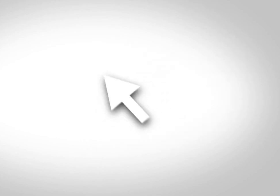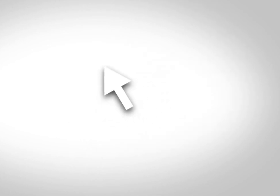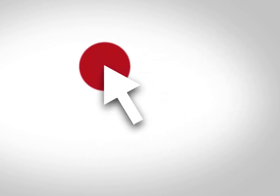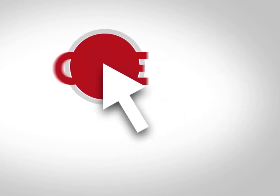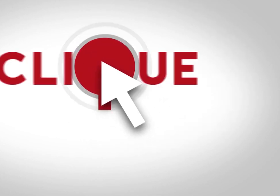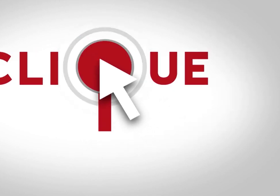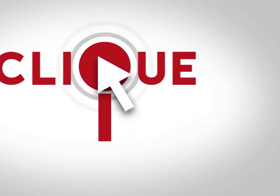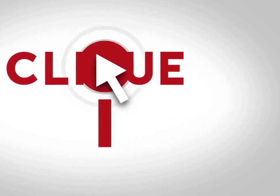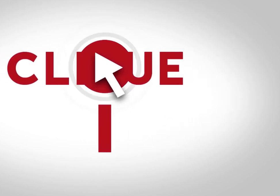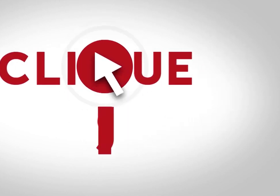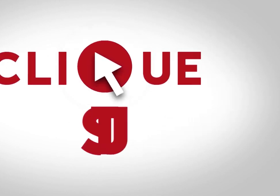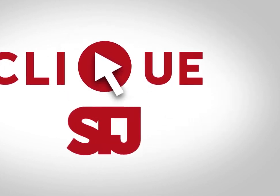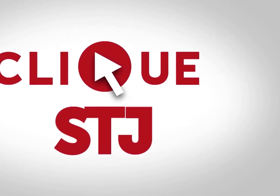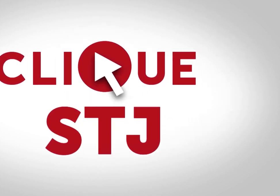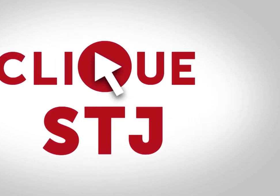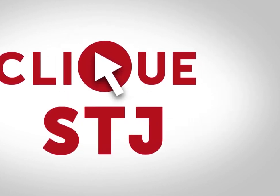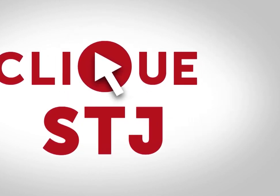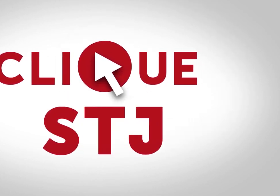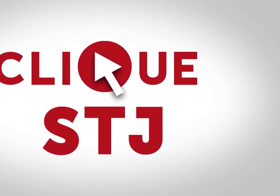o